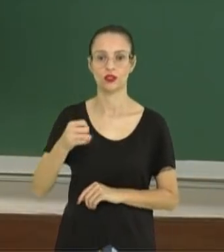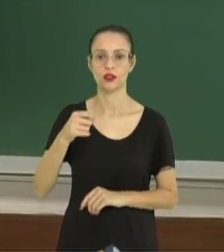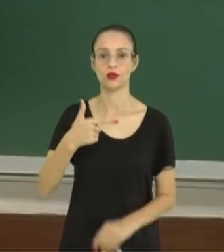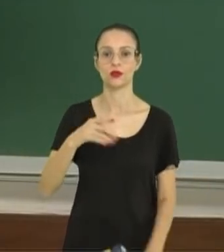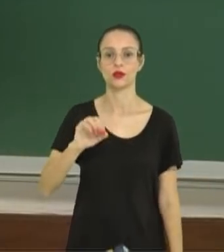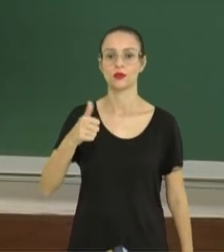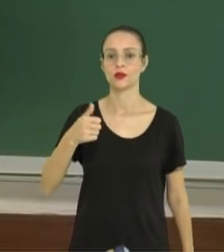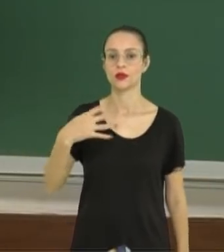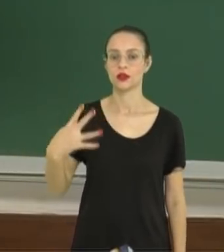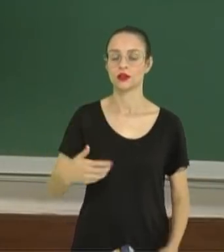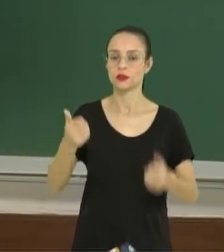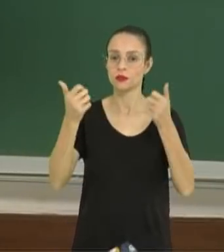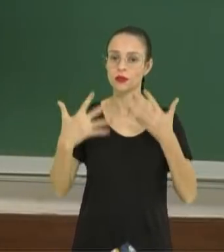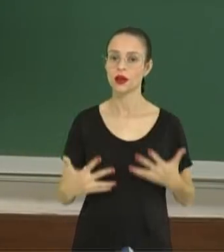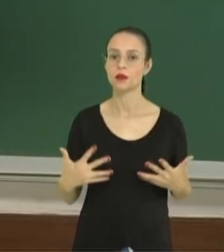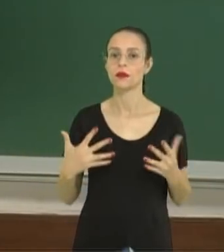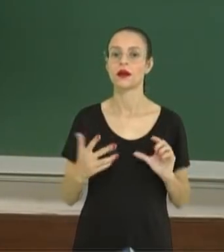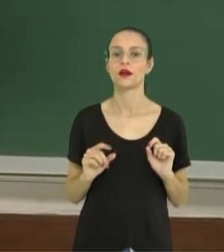para definir